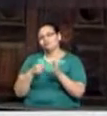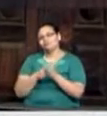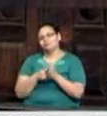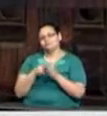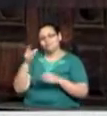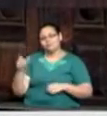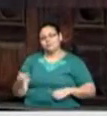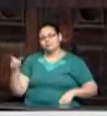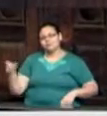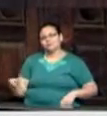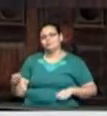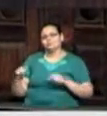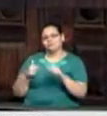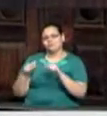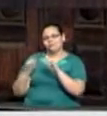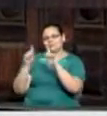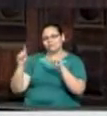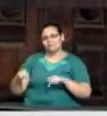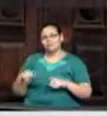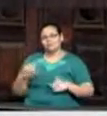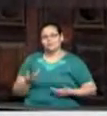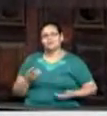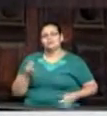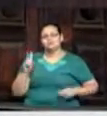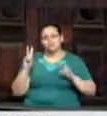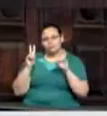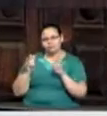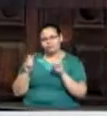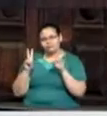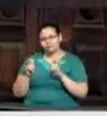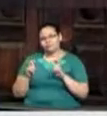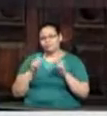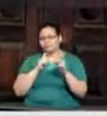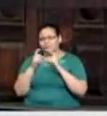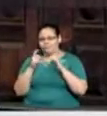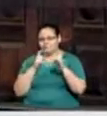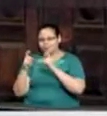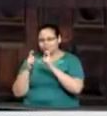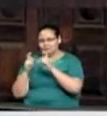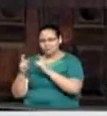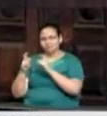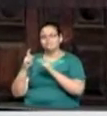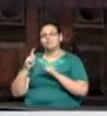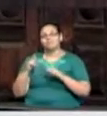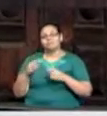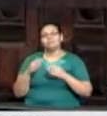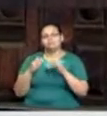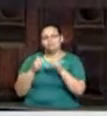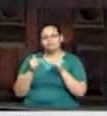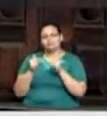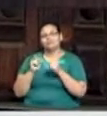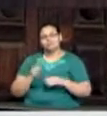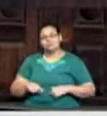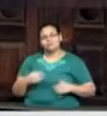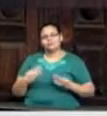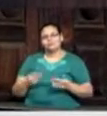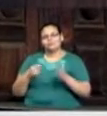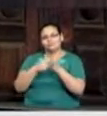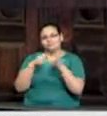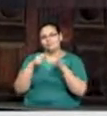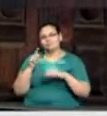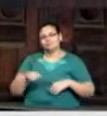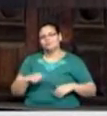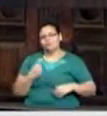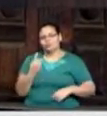eles na sua luta, na sua pauta de discussão, na sua pauta de debate, na sua pauta de reivindicação. E o nosso mandato tem feito um esforço. Não